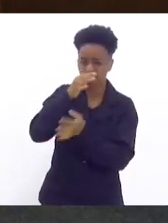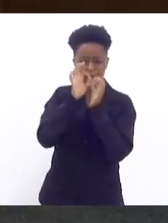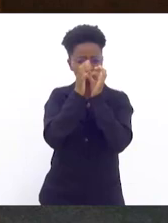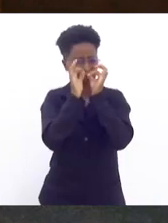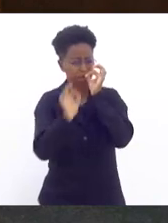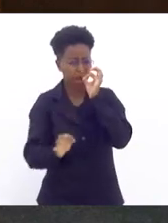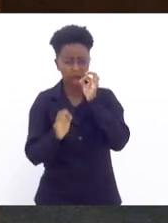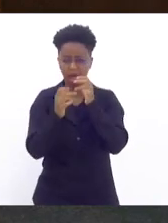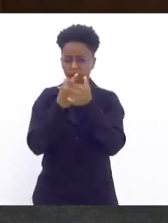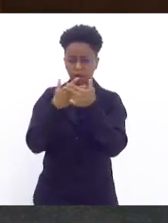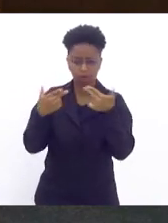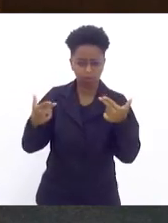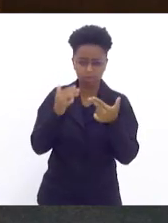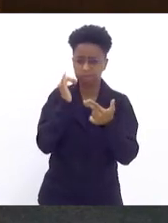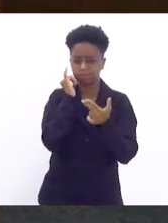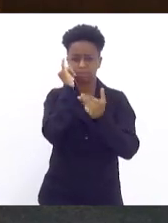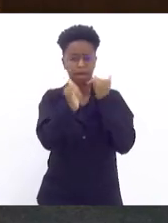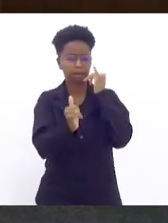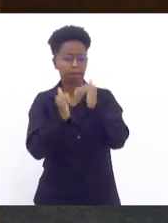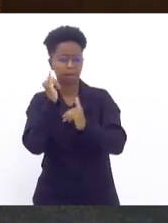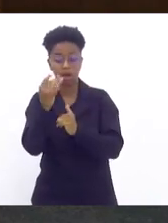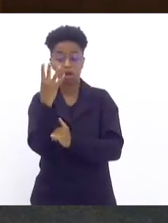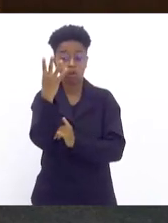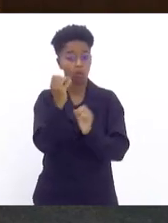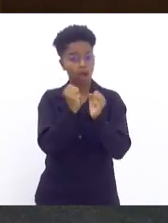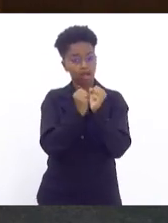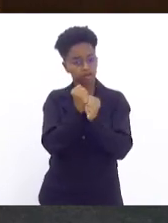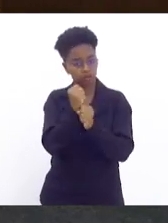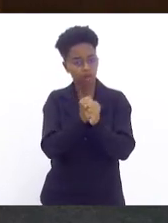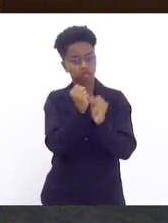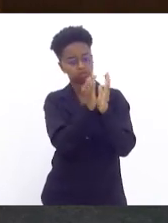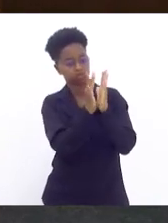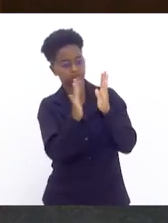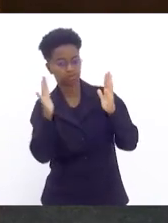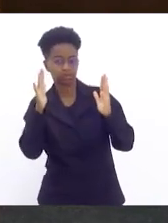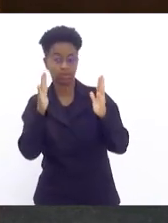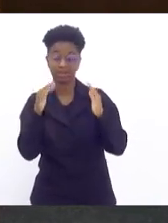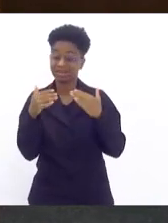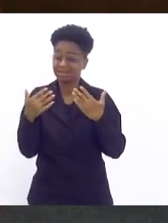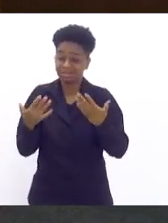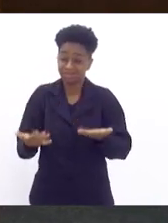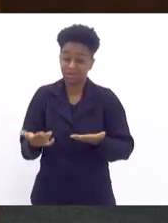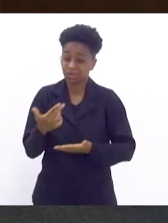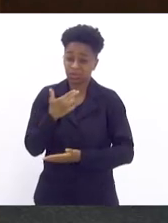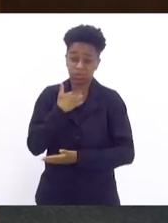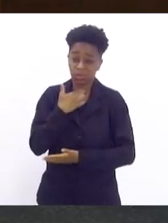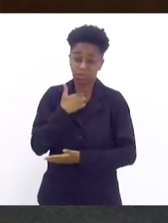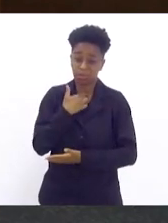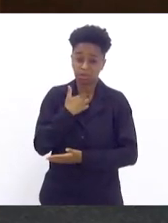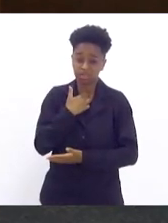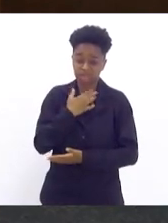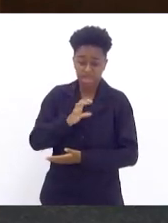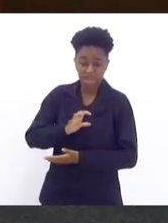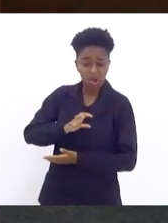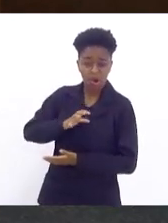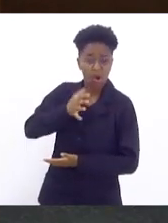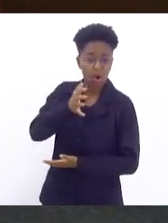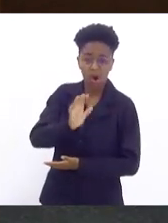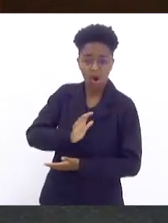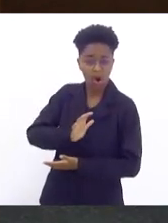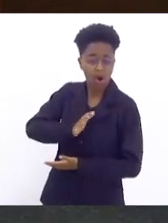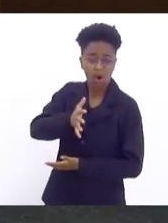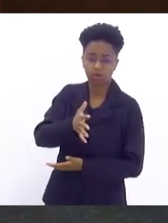atrocidades que foram ditas ao longo de quatro anos então não pode ter indignação seletiva